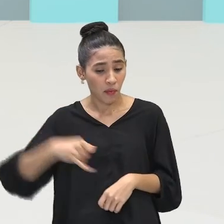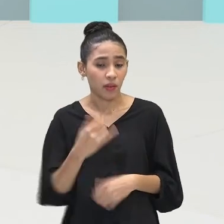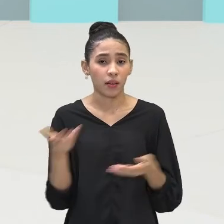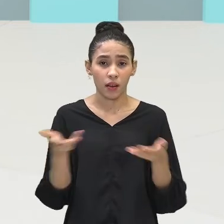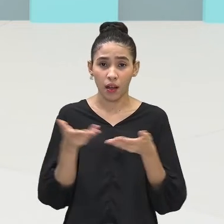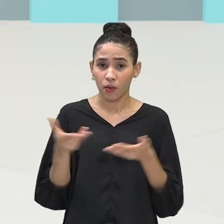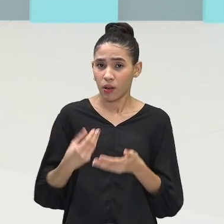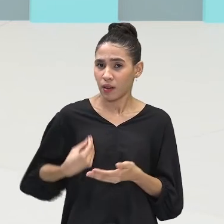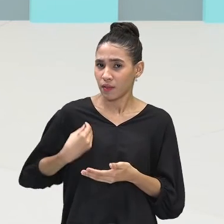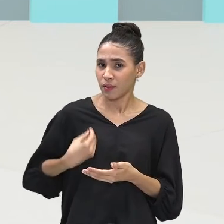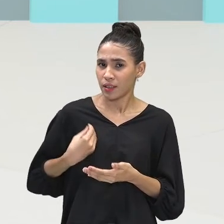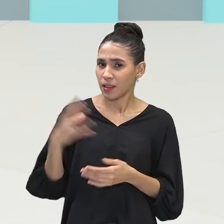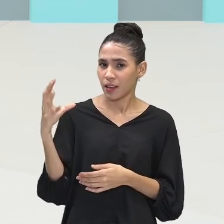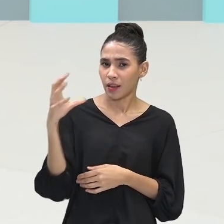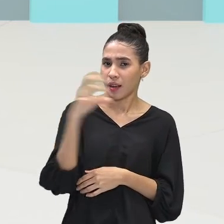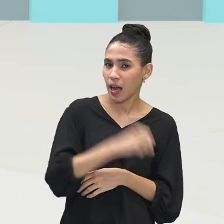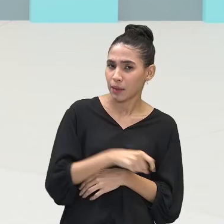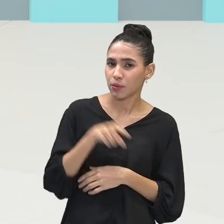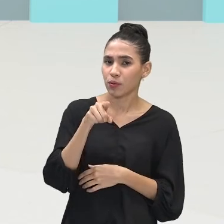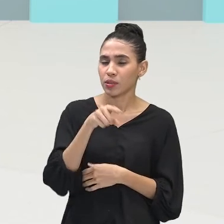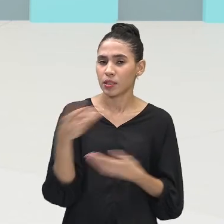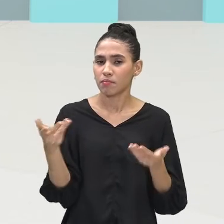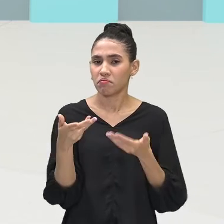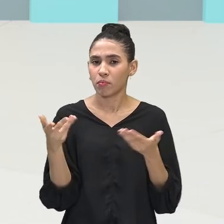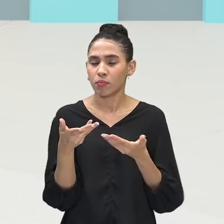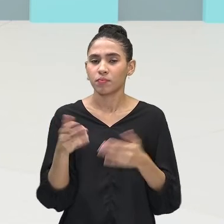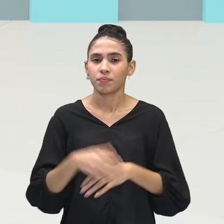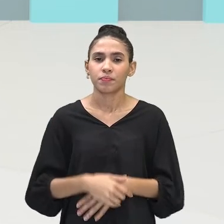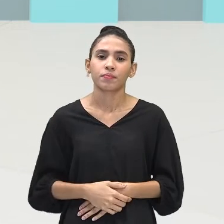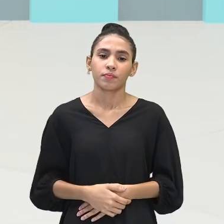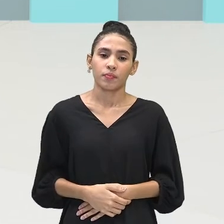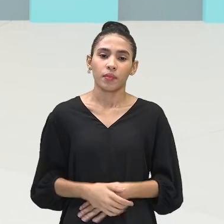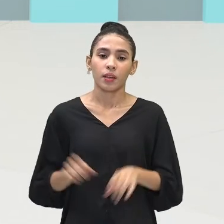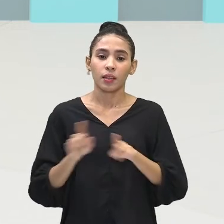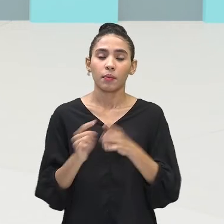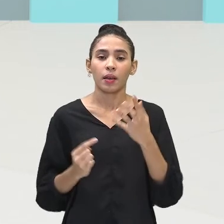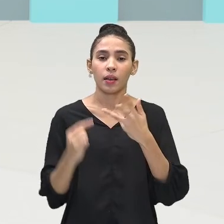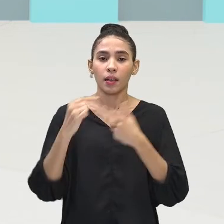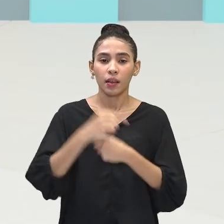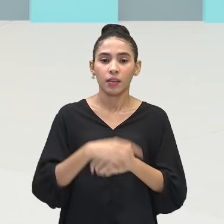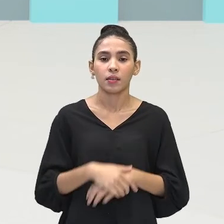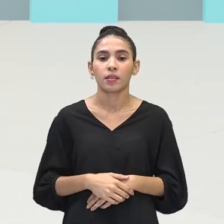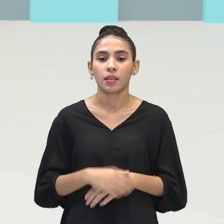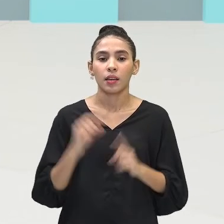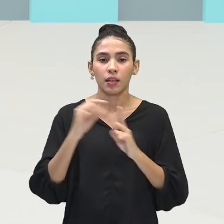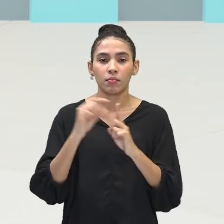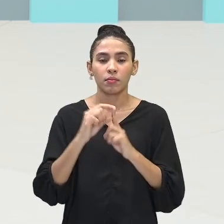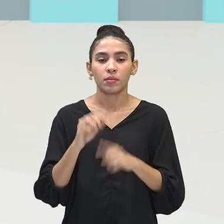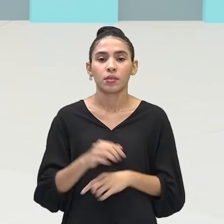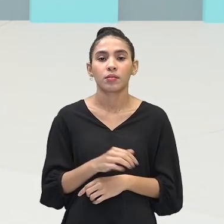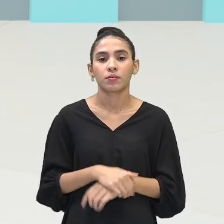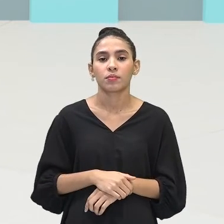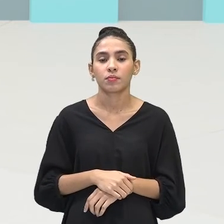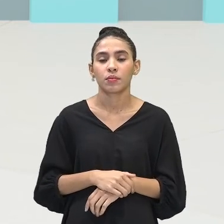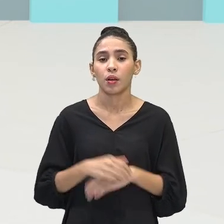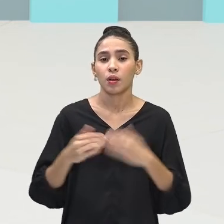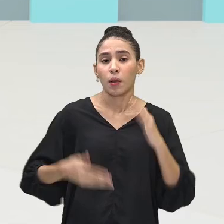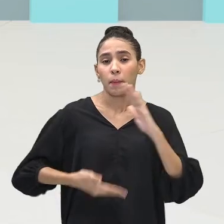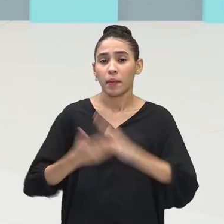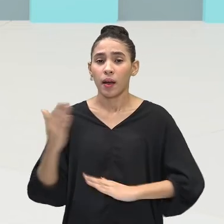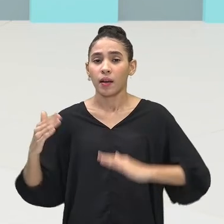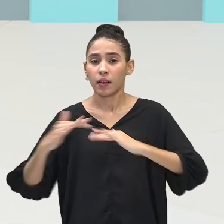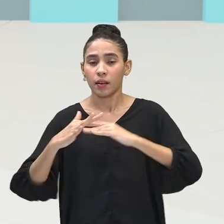vida passa muito rápido, então você tem que viver o hoje. E aí nós vimos algumas expressões lá, não é? Fuga da cidade,